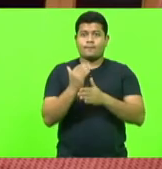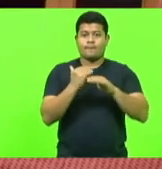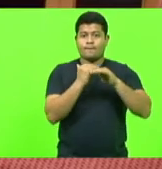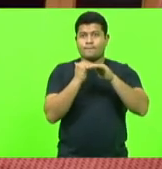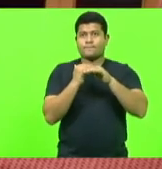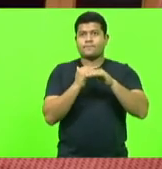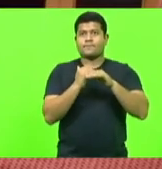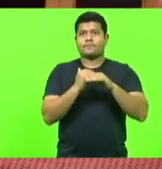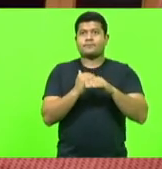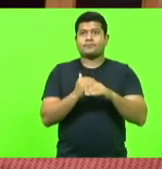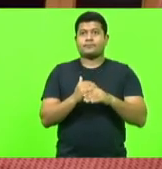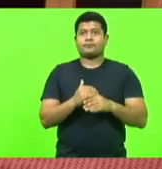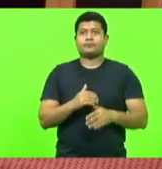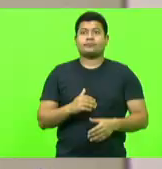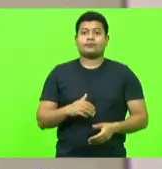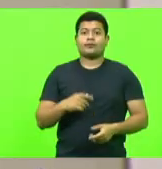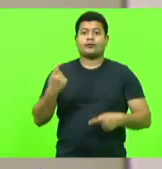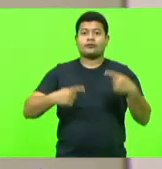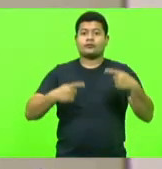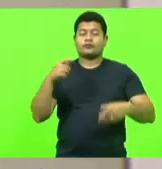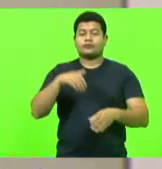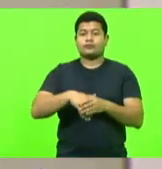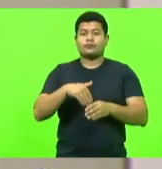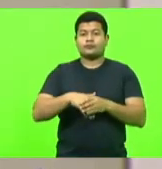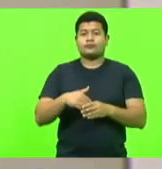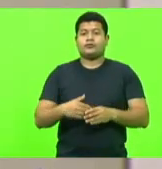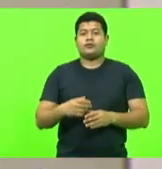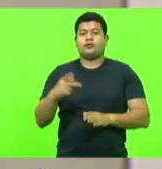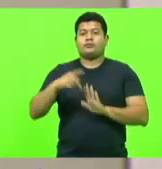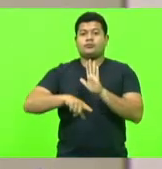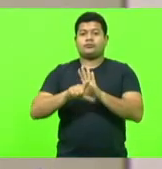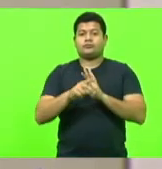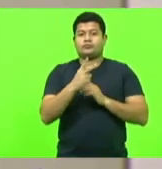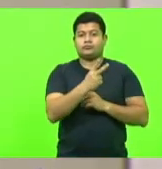por unanimidade. Discussão e votação em turno único do projeto de lei